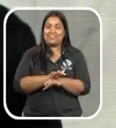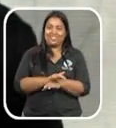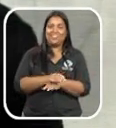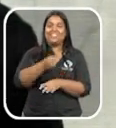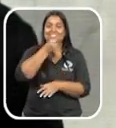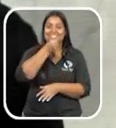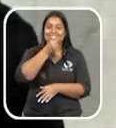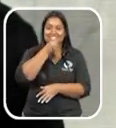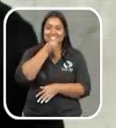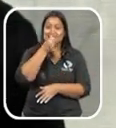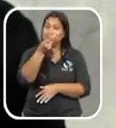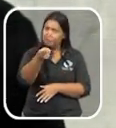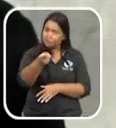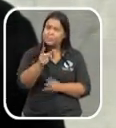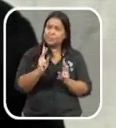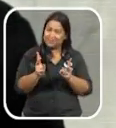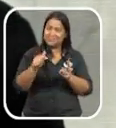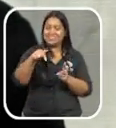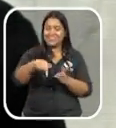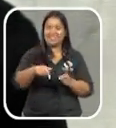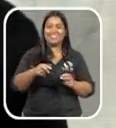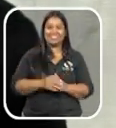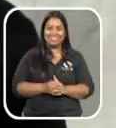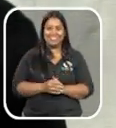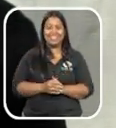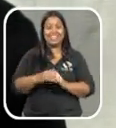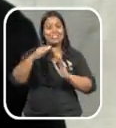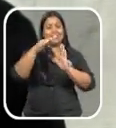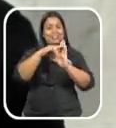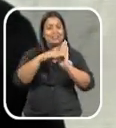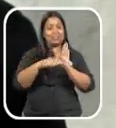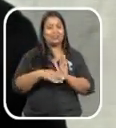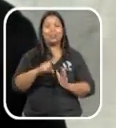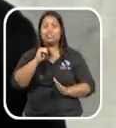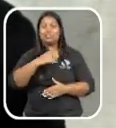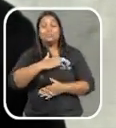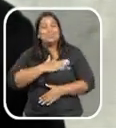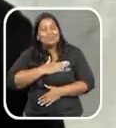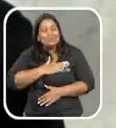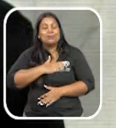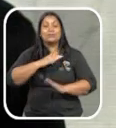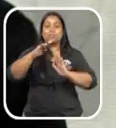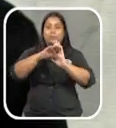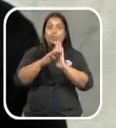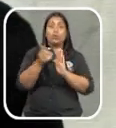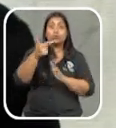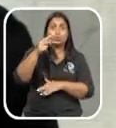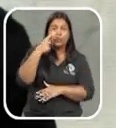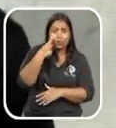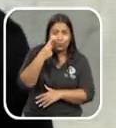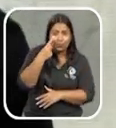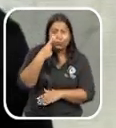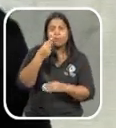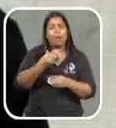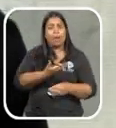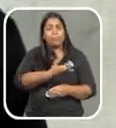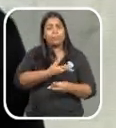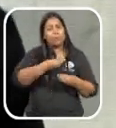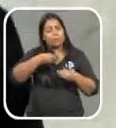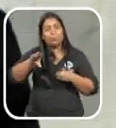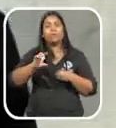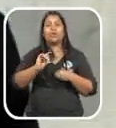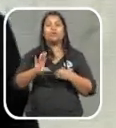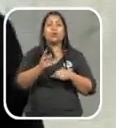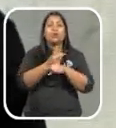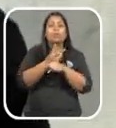aqui com a nossa programação. Se você gostou desse programa e quiser rever, mandar para um amigo, basta procurar o nosso canal no YouTube, você procura